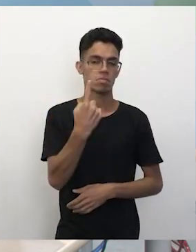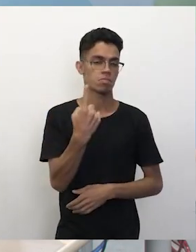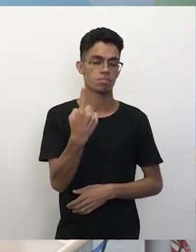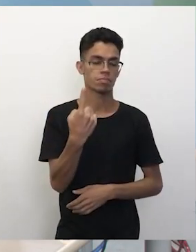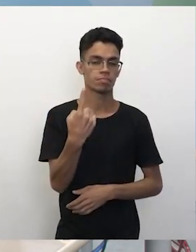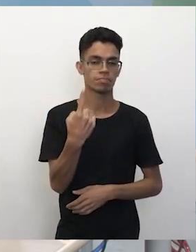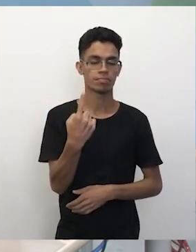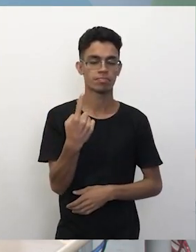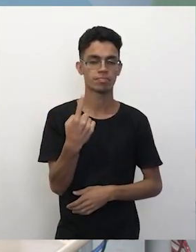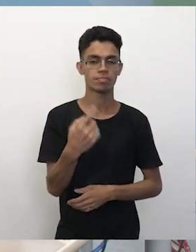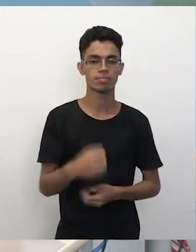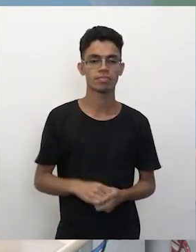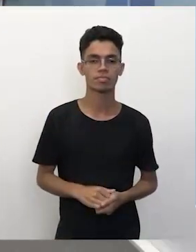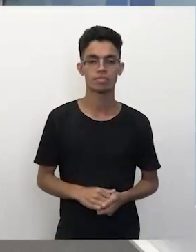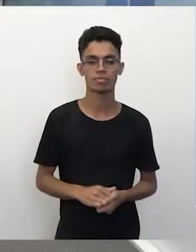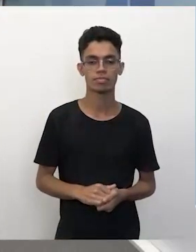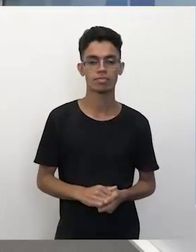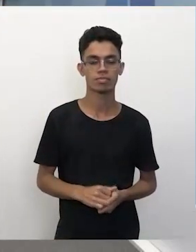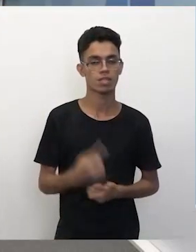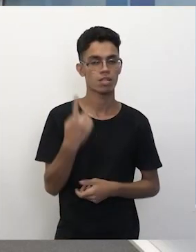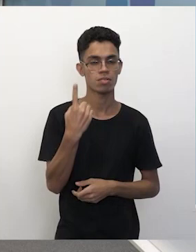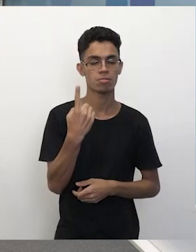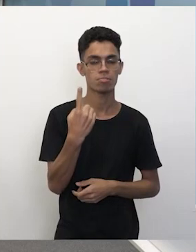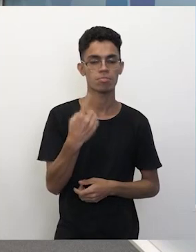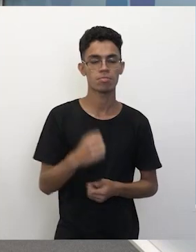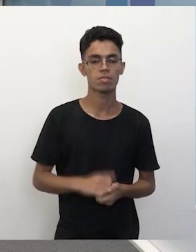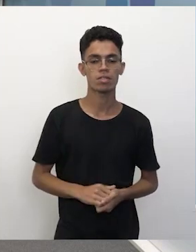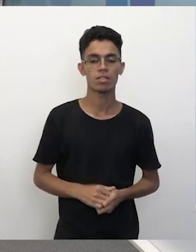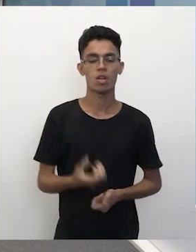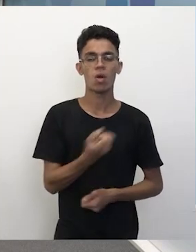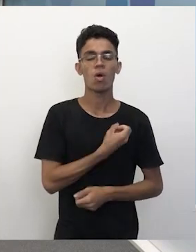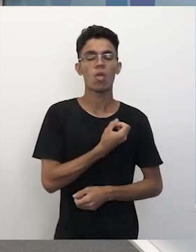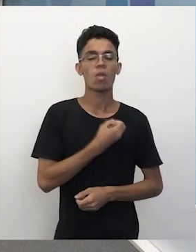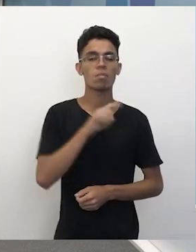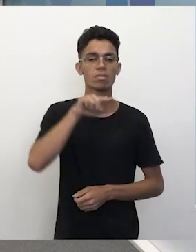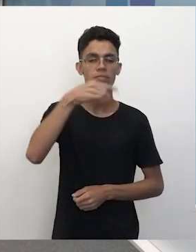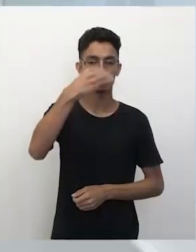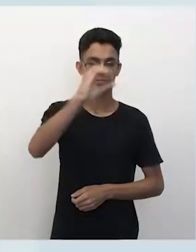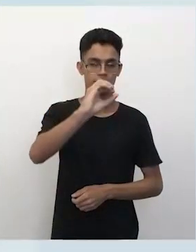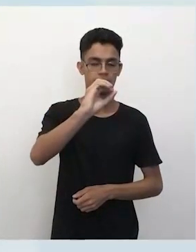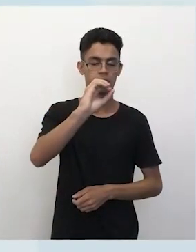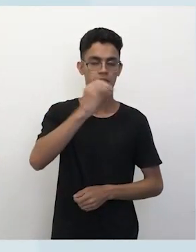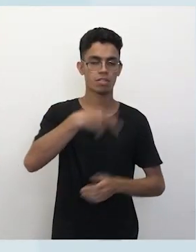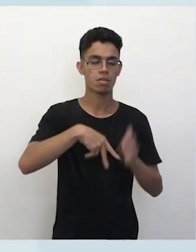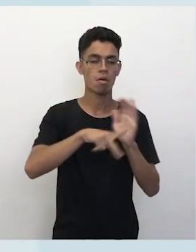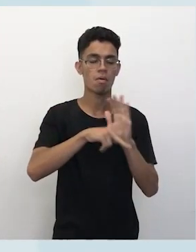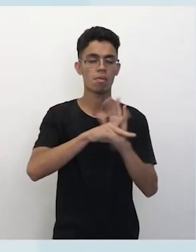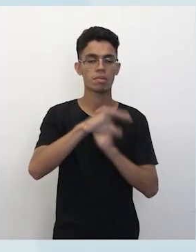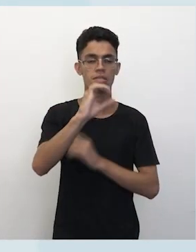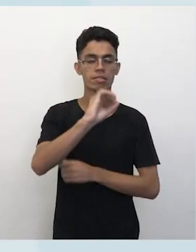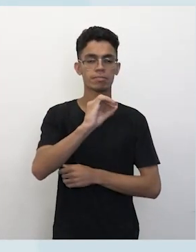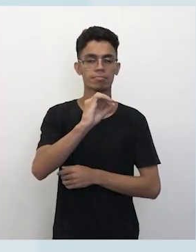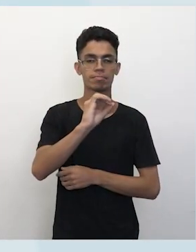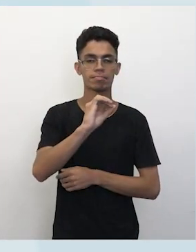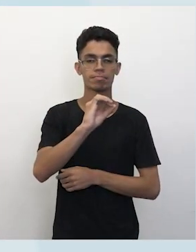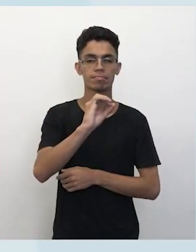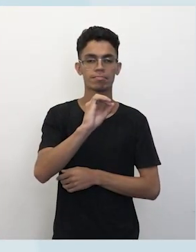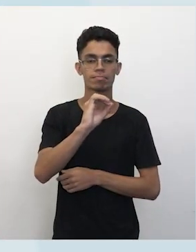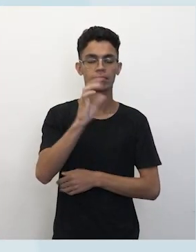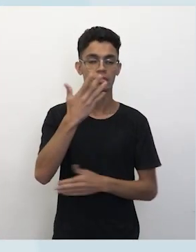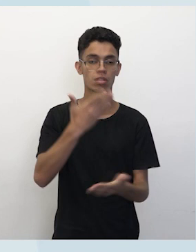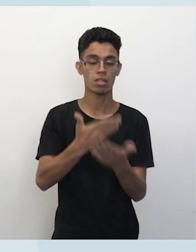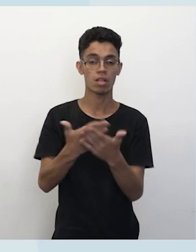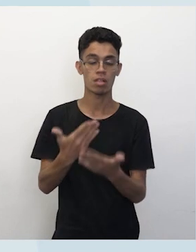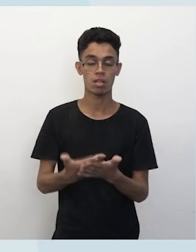1. Uhum. Acho que é isso, hein? É isso aí mesmo, né? Todo número elevado a zero, com exceção do próprio zero. A gente teve o cuidado, né? Lá na